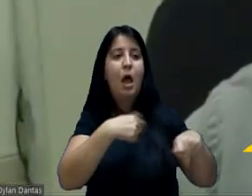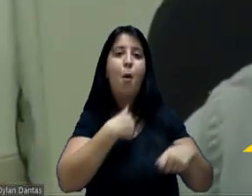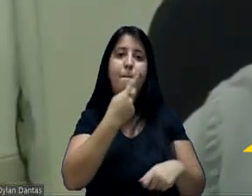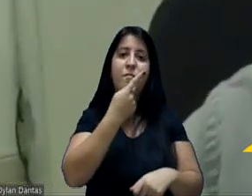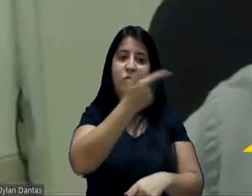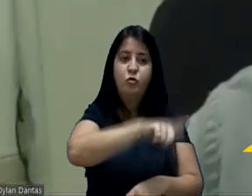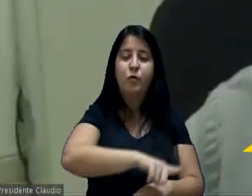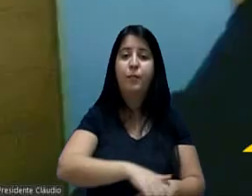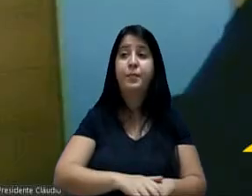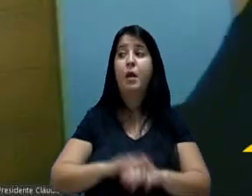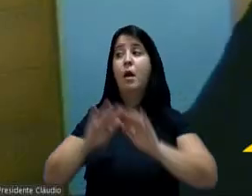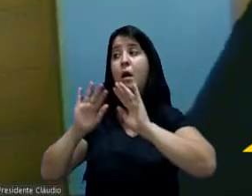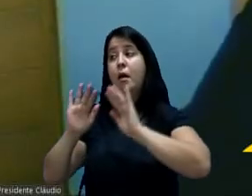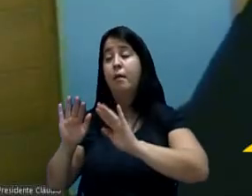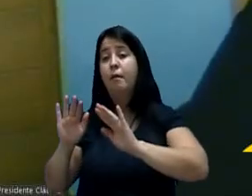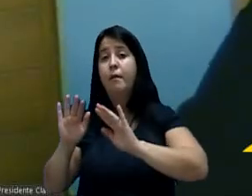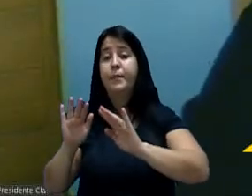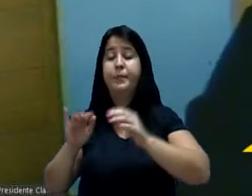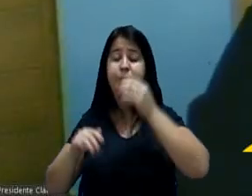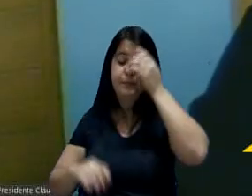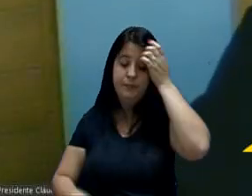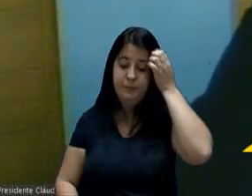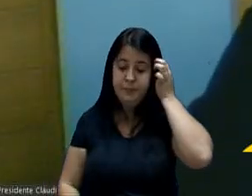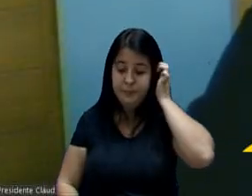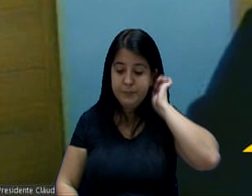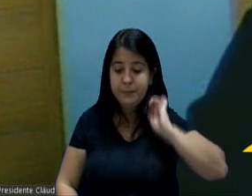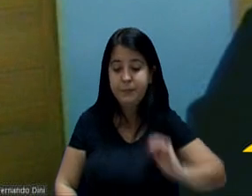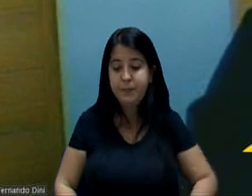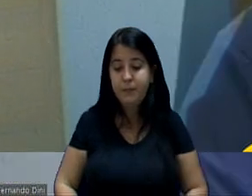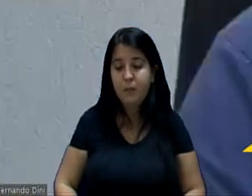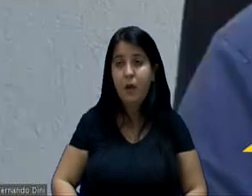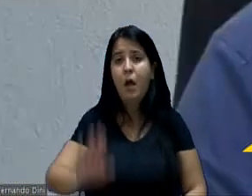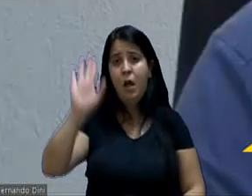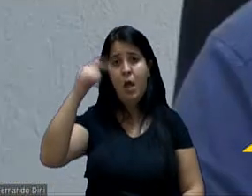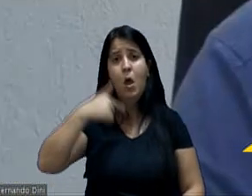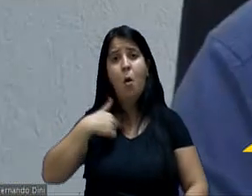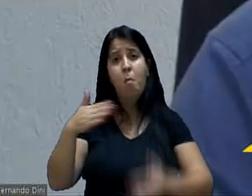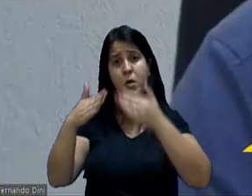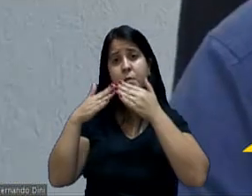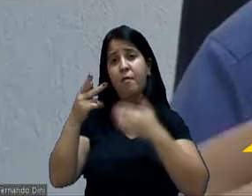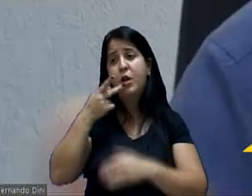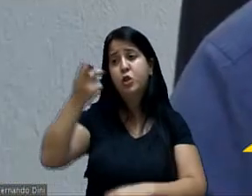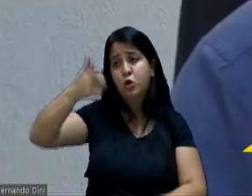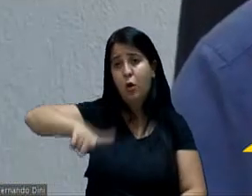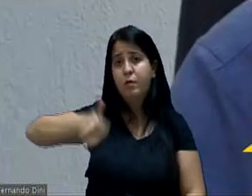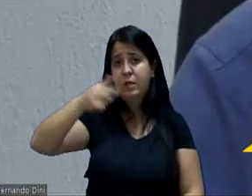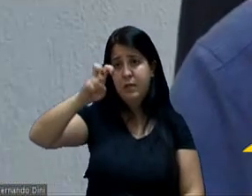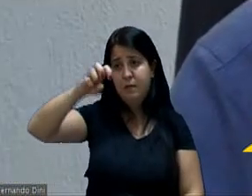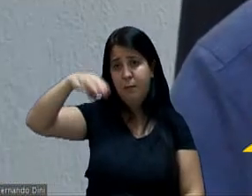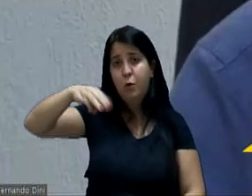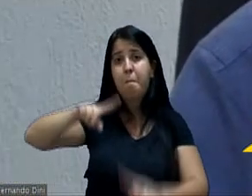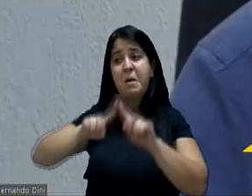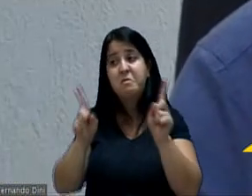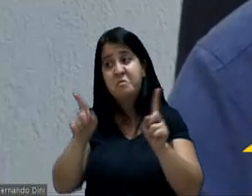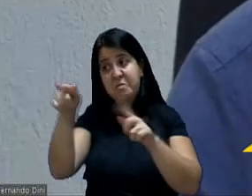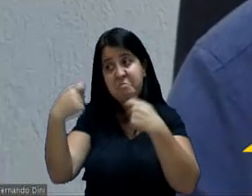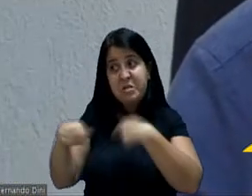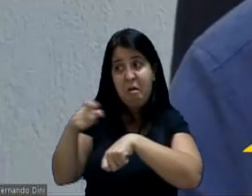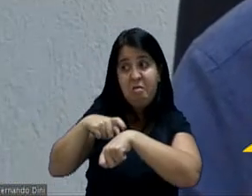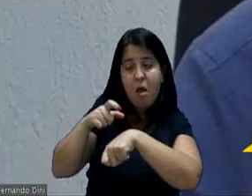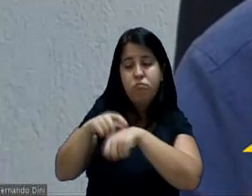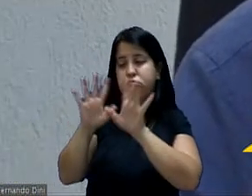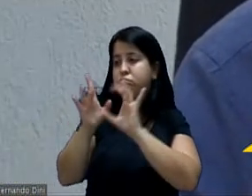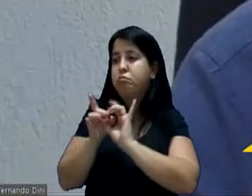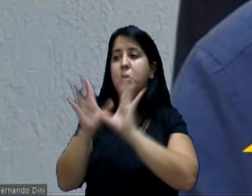Dilan, então, na verdade, eu pedi para falar meus 15 minutos, mas se você quiser utilizar alguns minutos... Mas